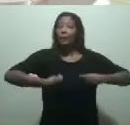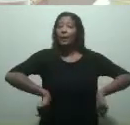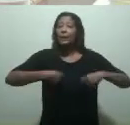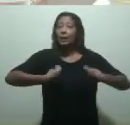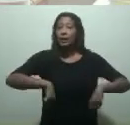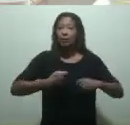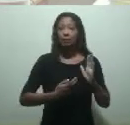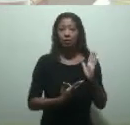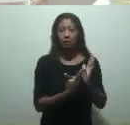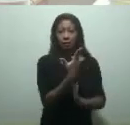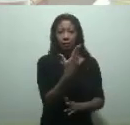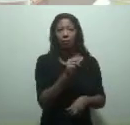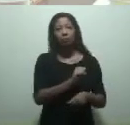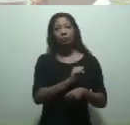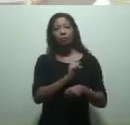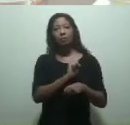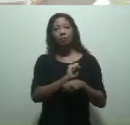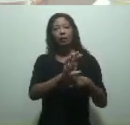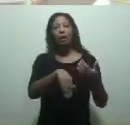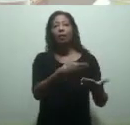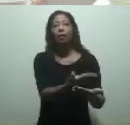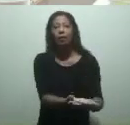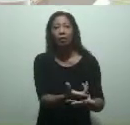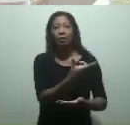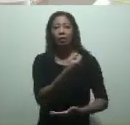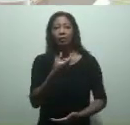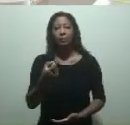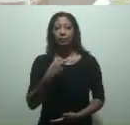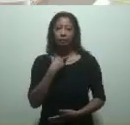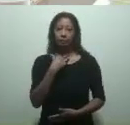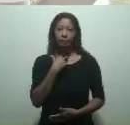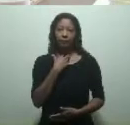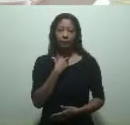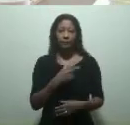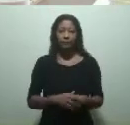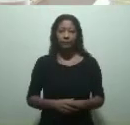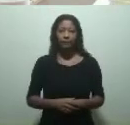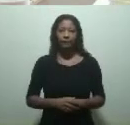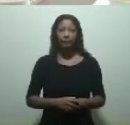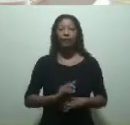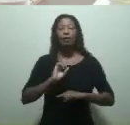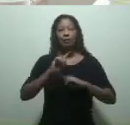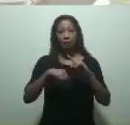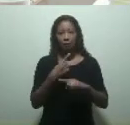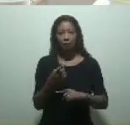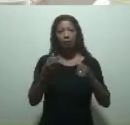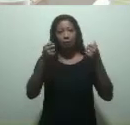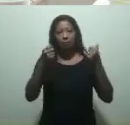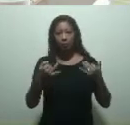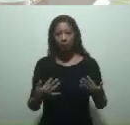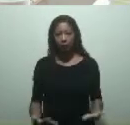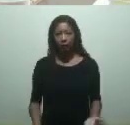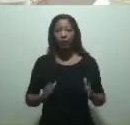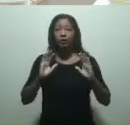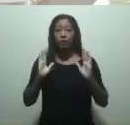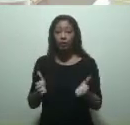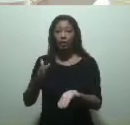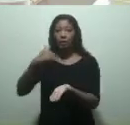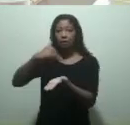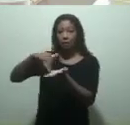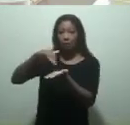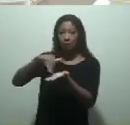de 2020. Expôs que já passaram pela Secretaria Municipal de